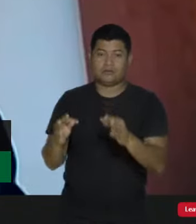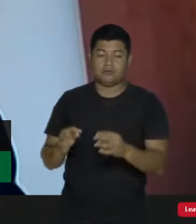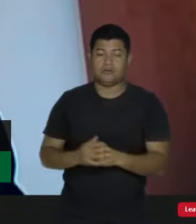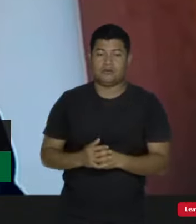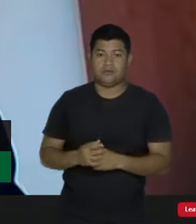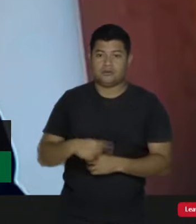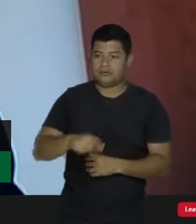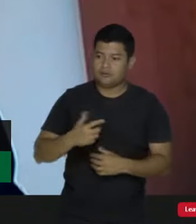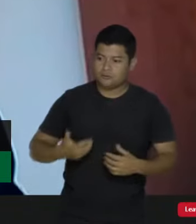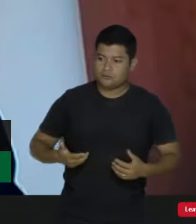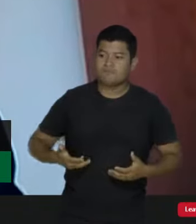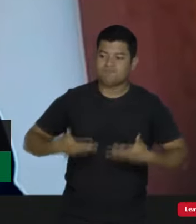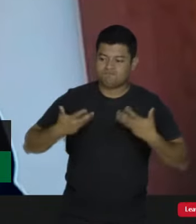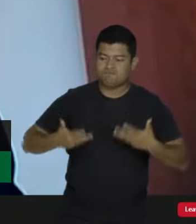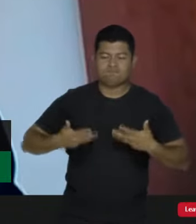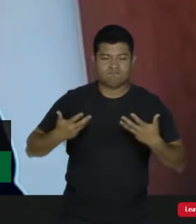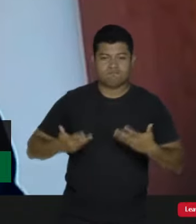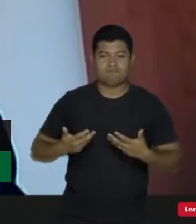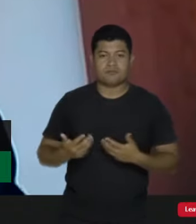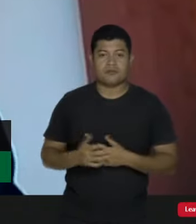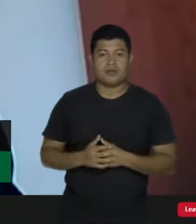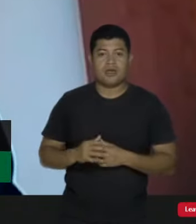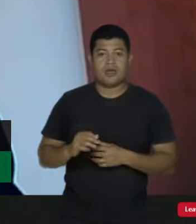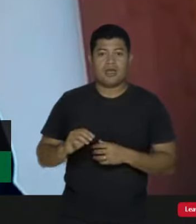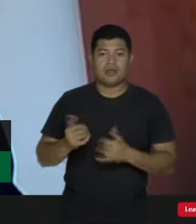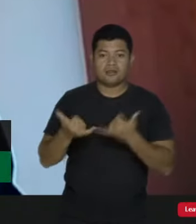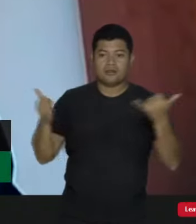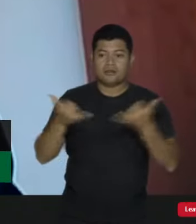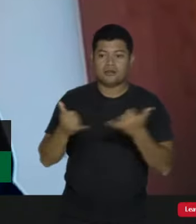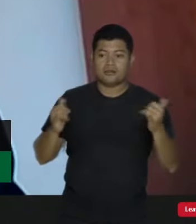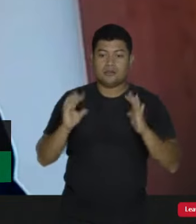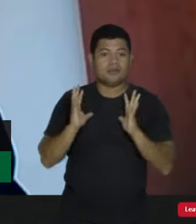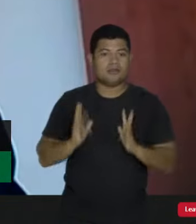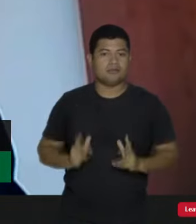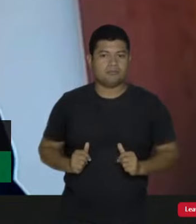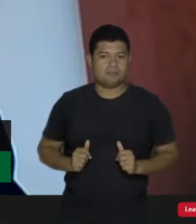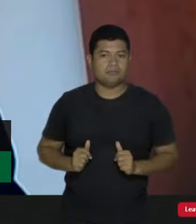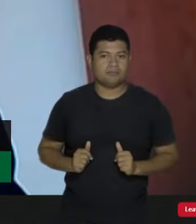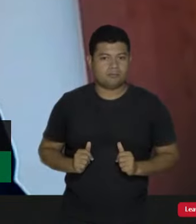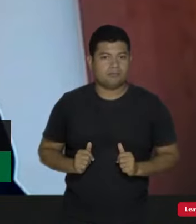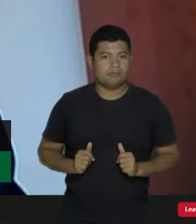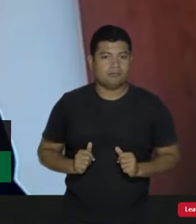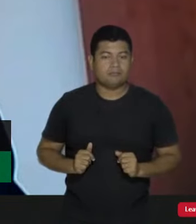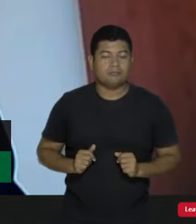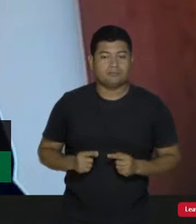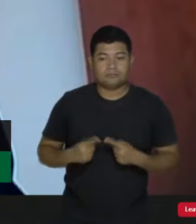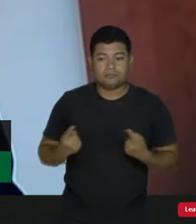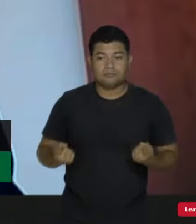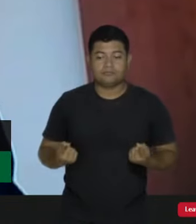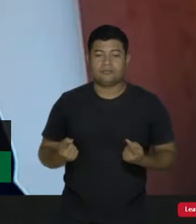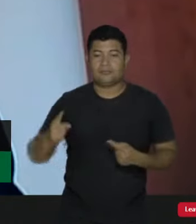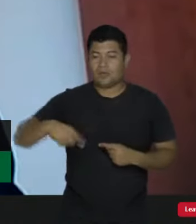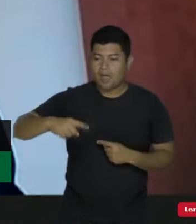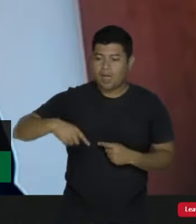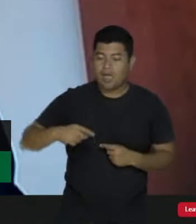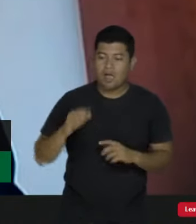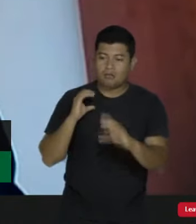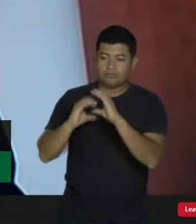todos nós por ser energia, acima de tudo, limpa. Então, é uma comunicação assim,